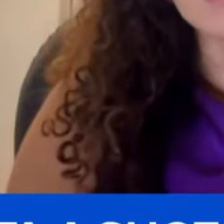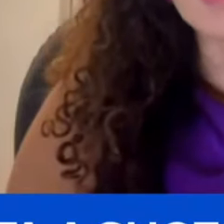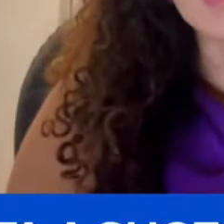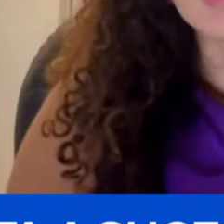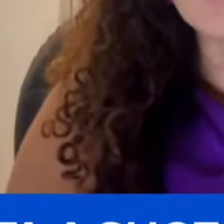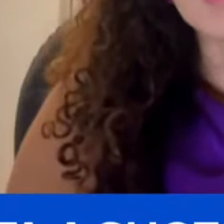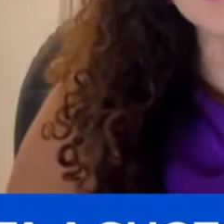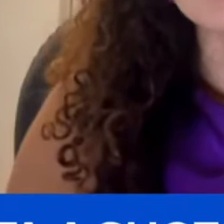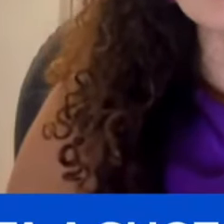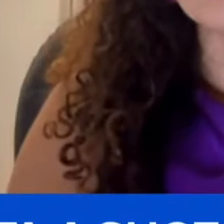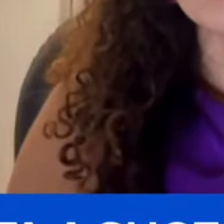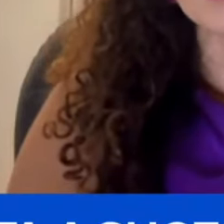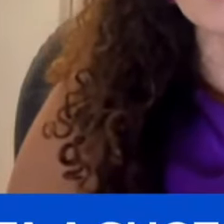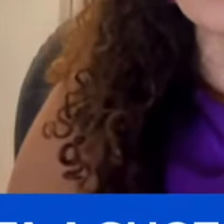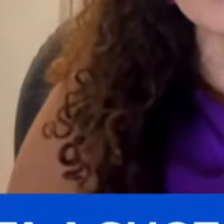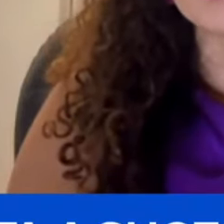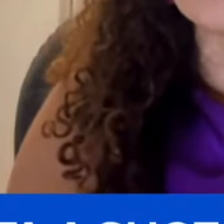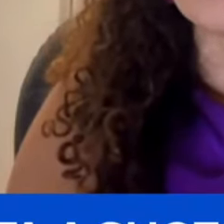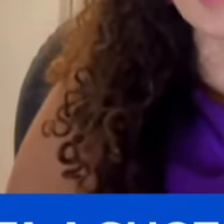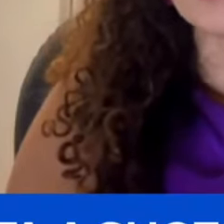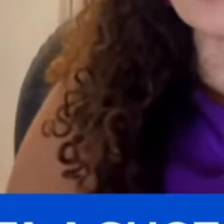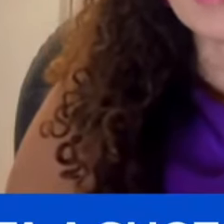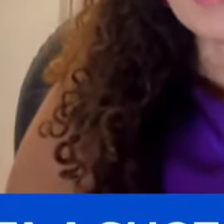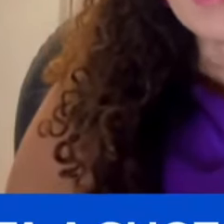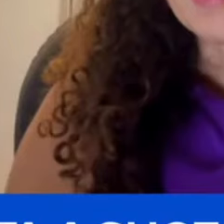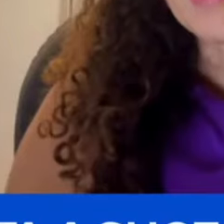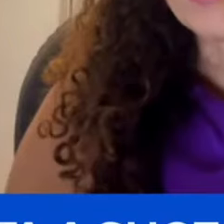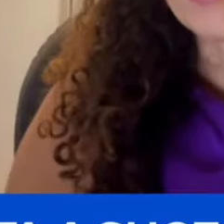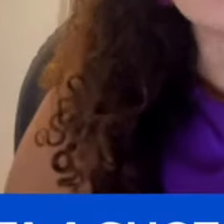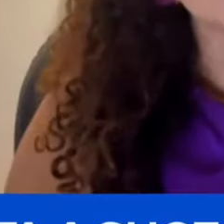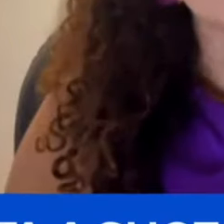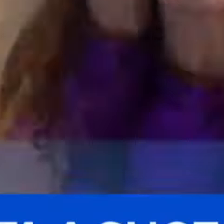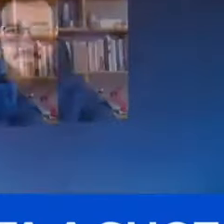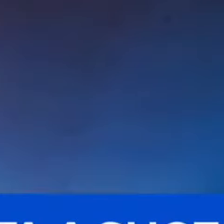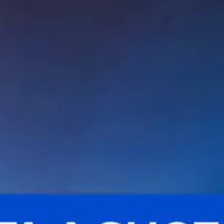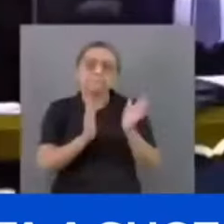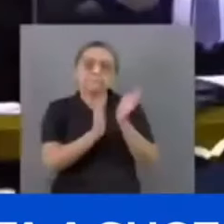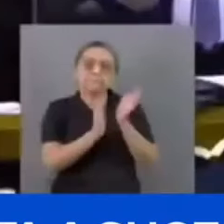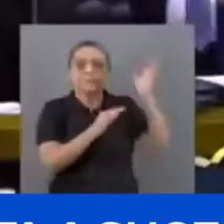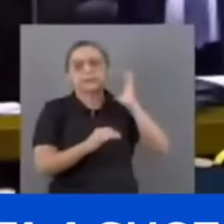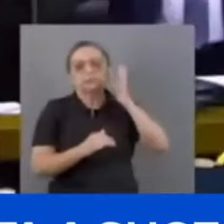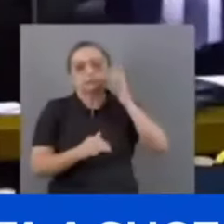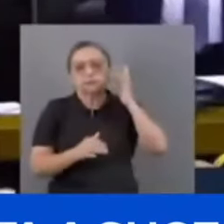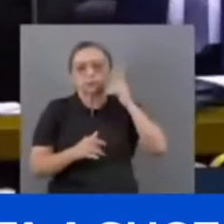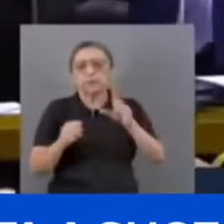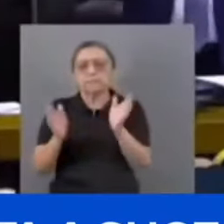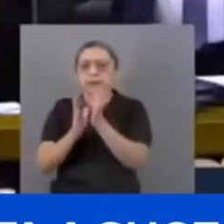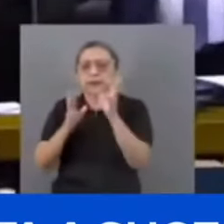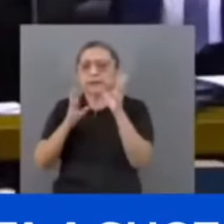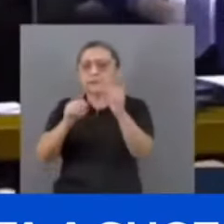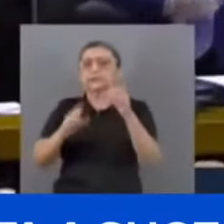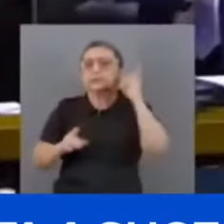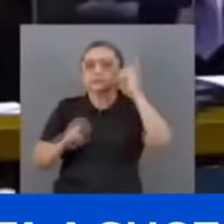da presidência da Câmara, mas sinalizou que quer ter poder de veto sobre determinados nomes. Explica essa história para a gente.